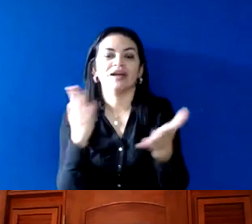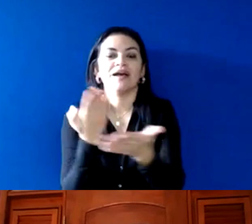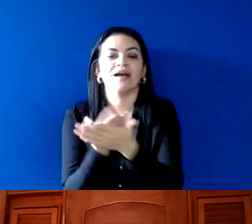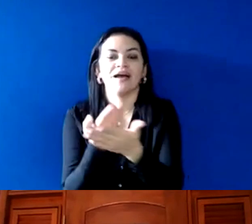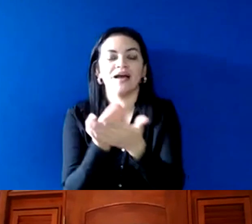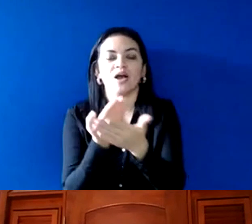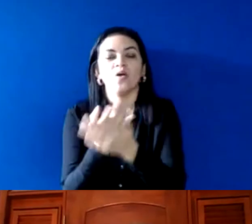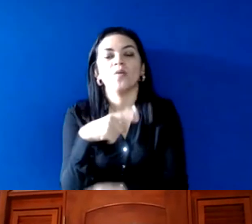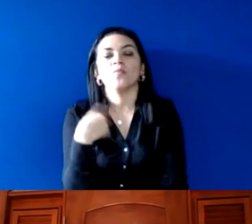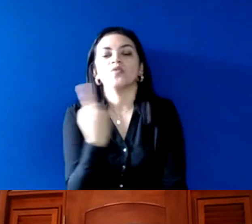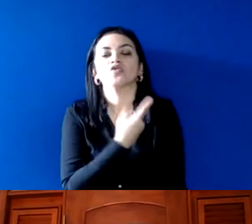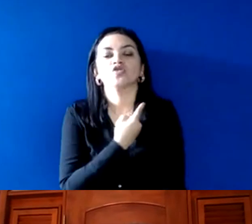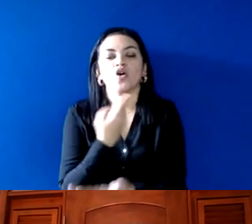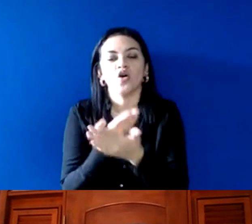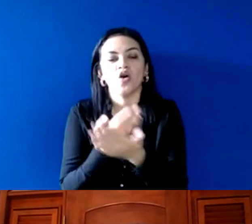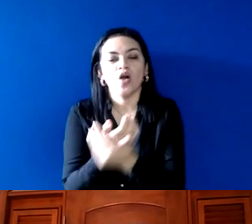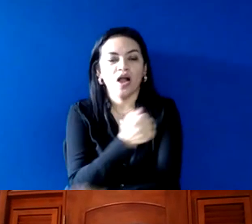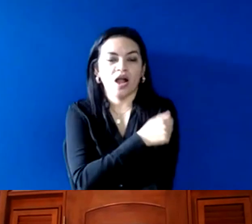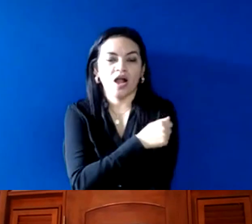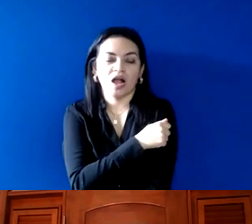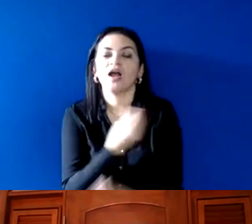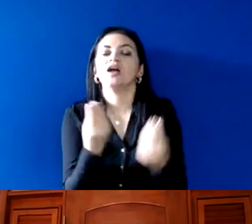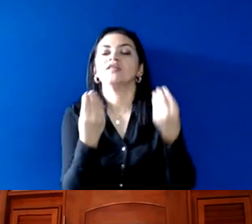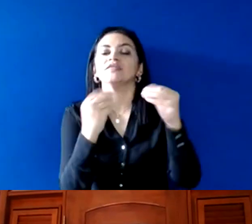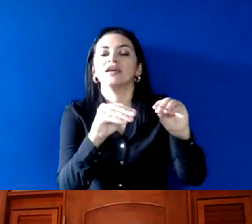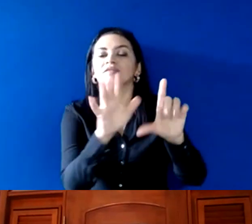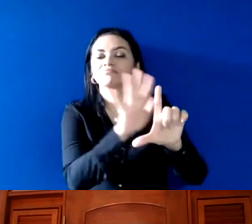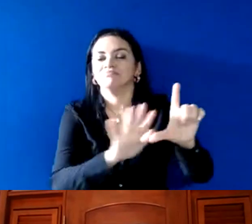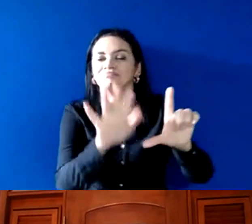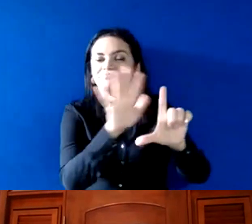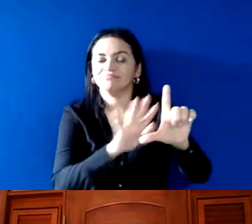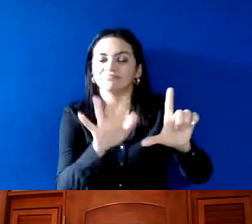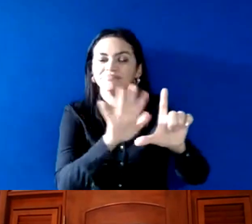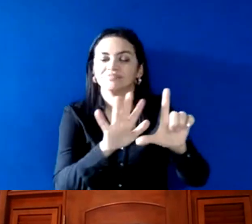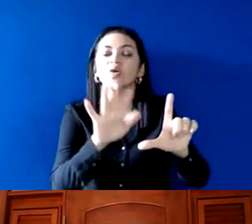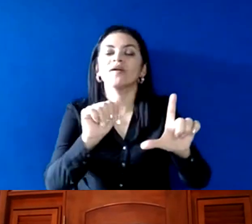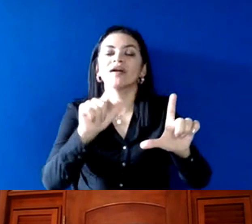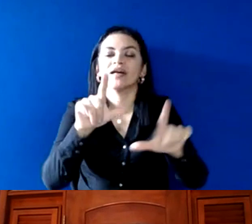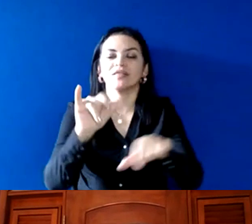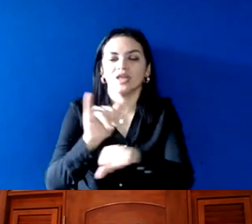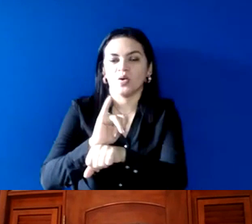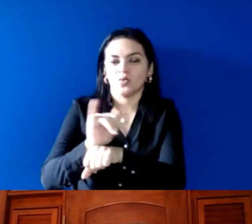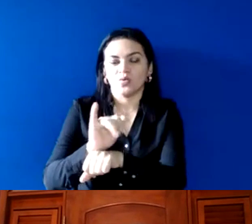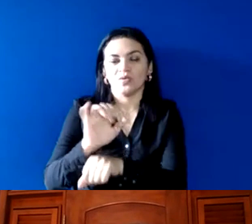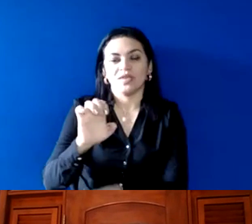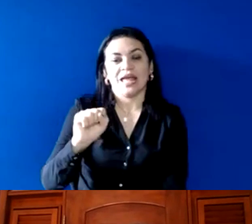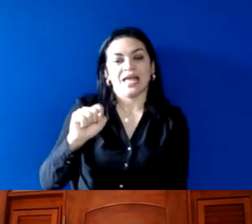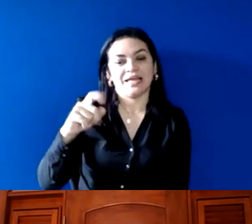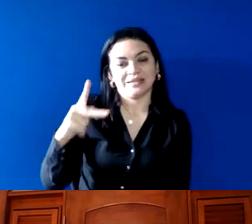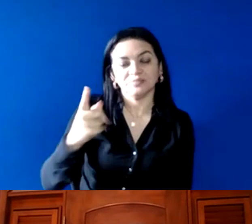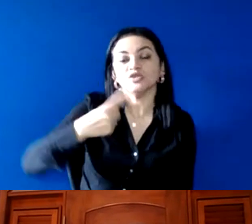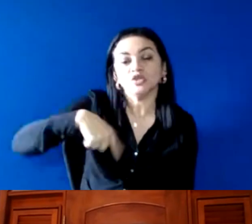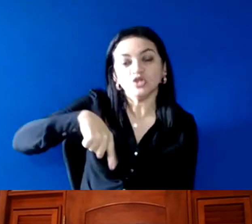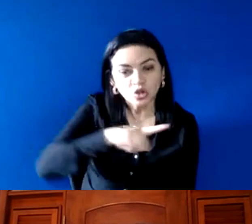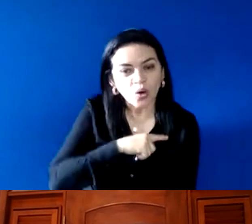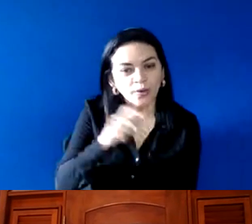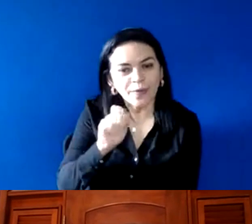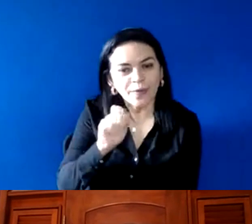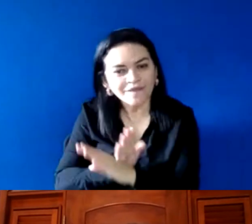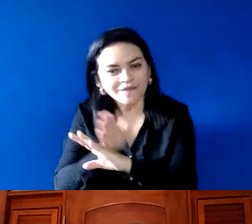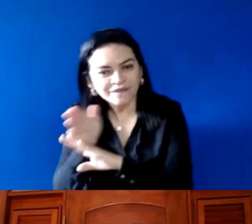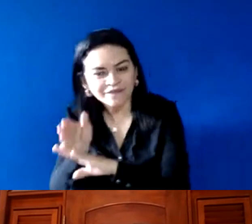nossos alunos na plataforma, no canal do YouTube da ESP, para que eles tenham acesso a